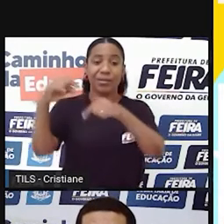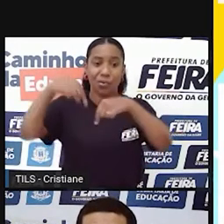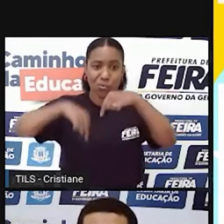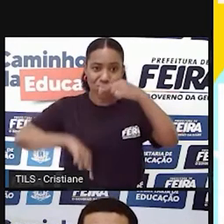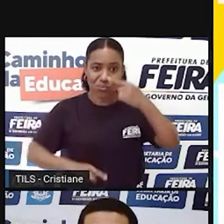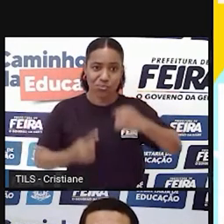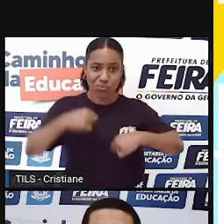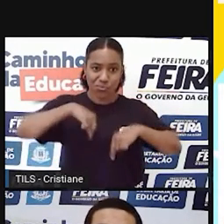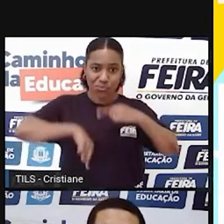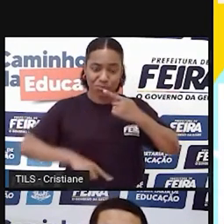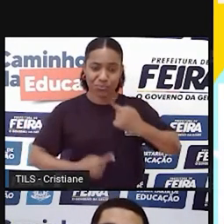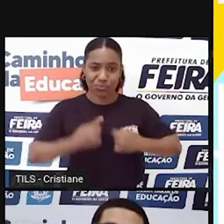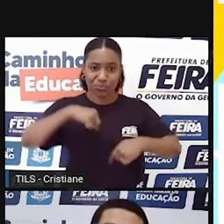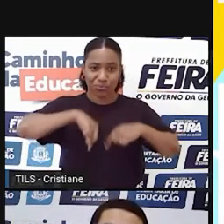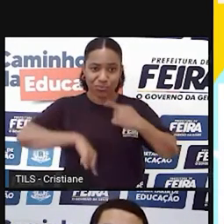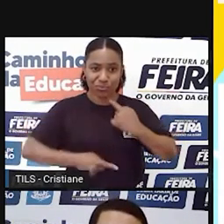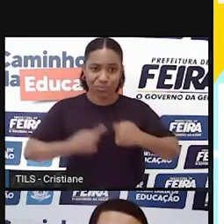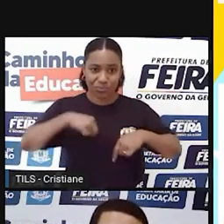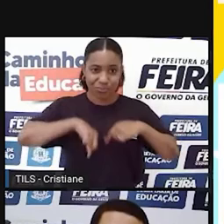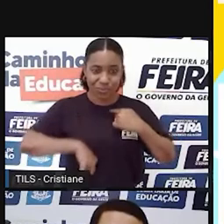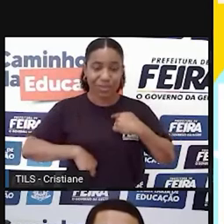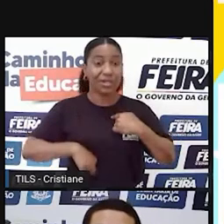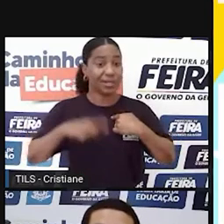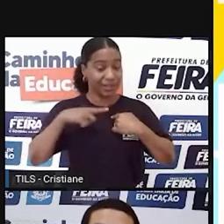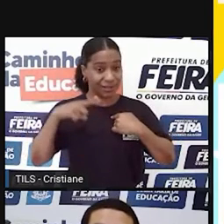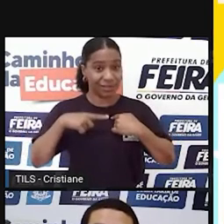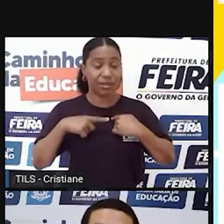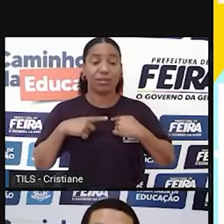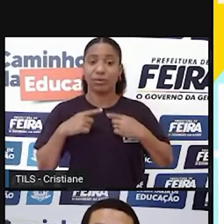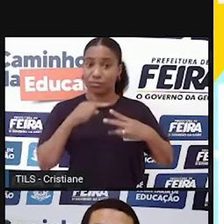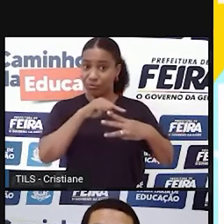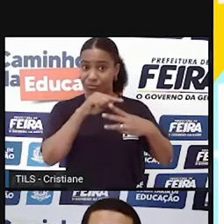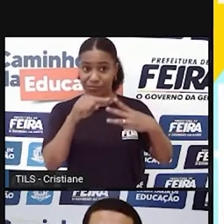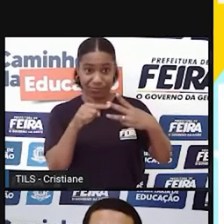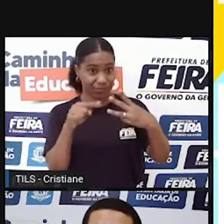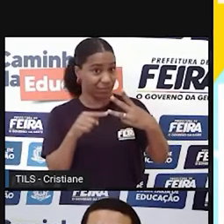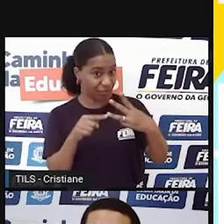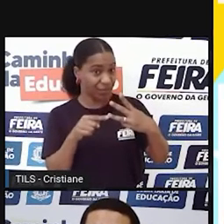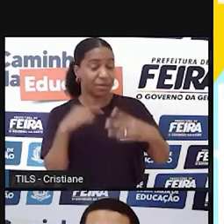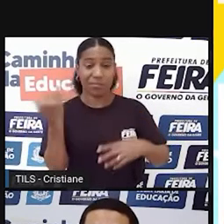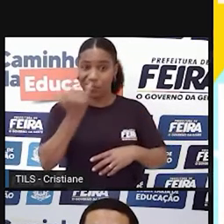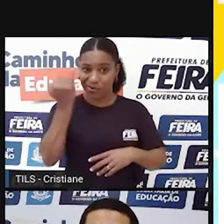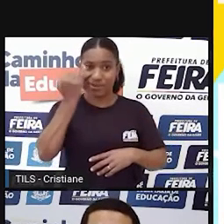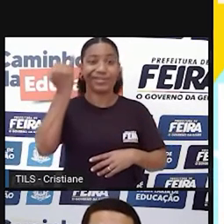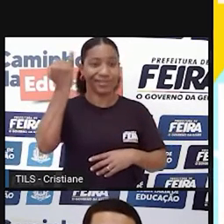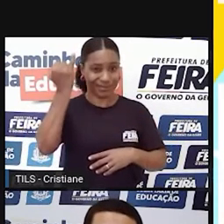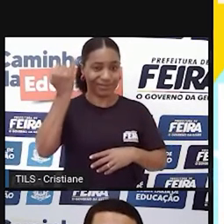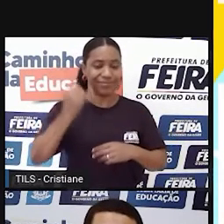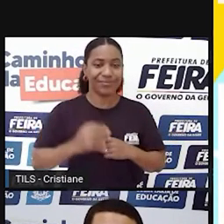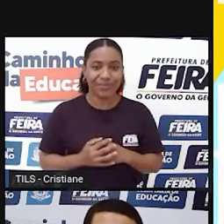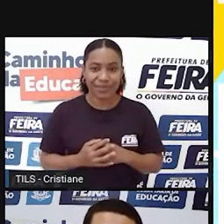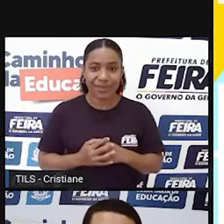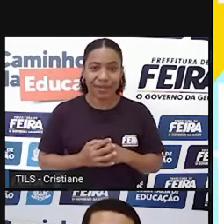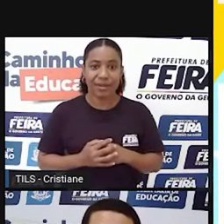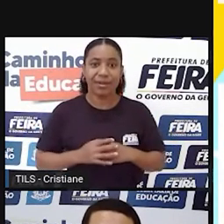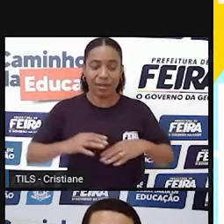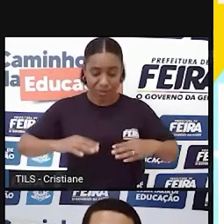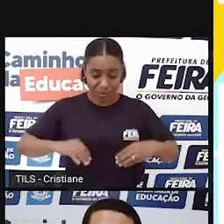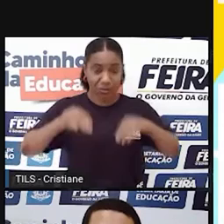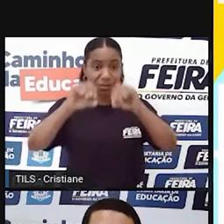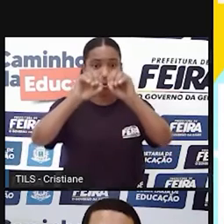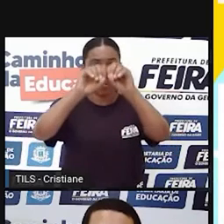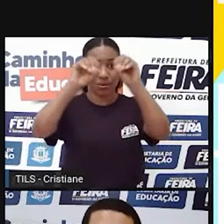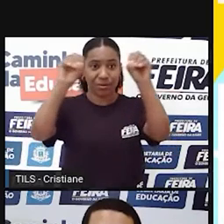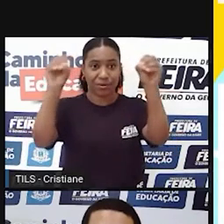corpo da mulher, né? Que é progesterona e estrógeno, que são os hormônios femininos. Do ladinho aqui dos ovários